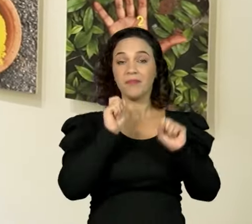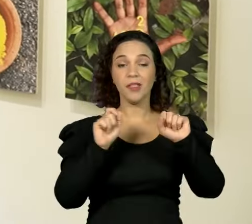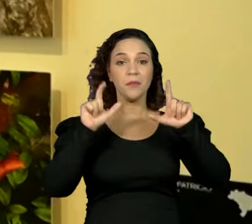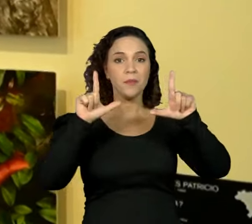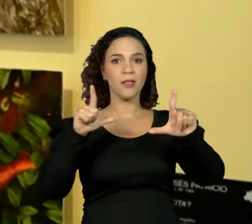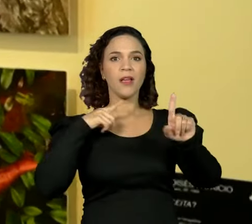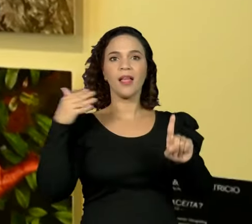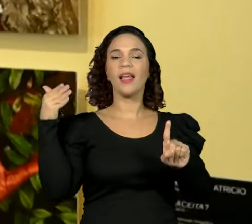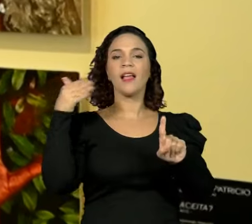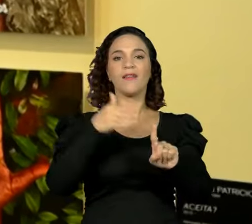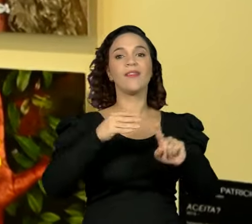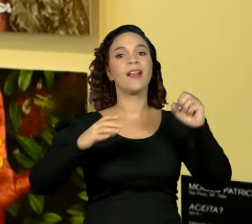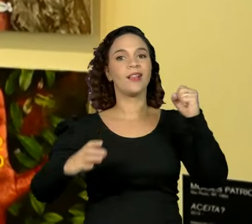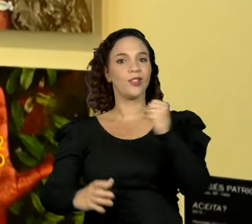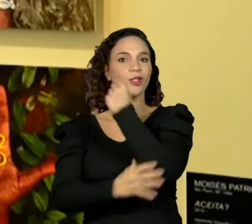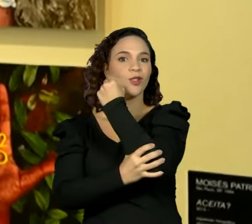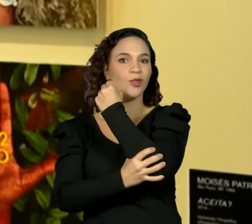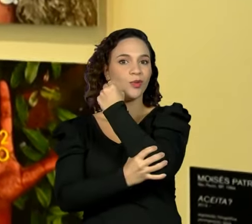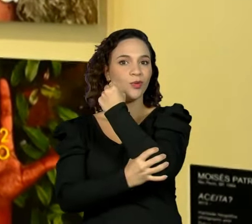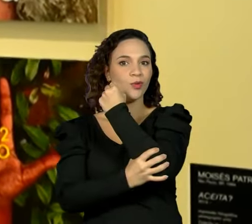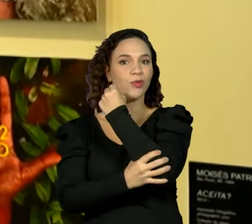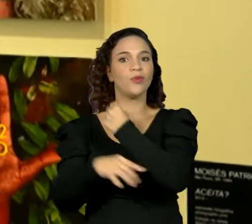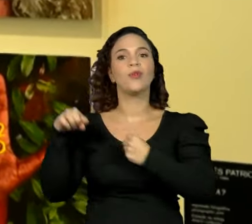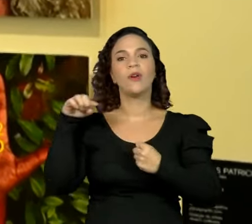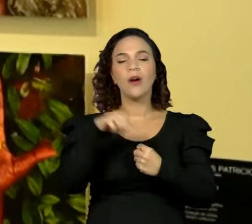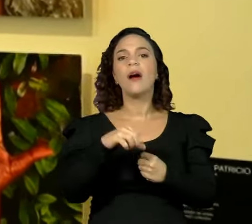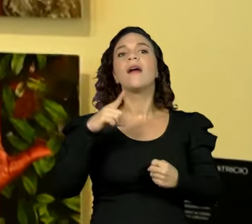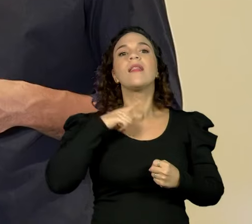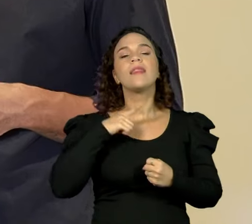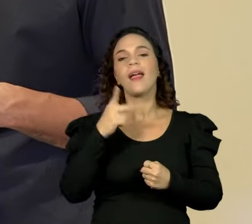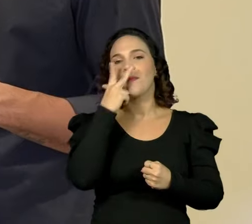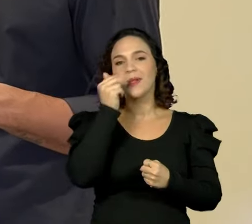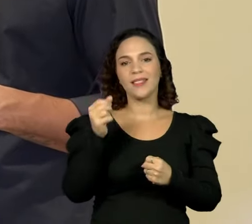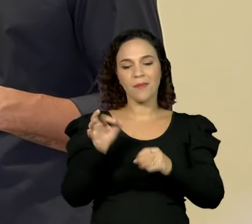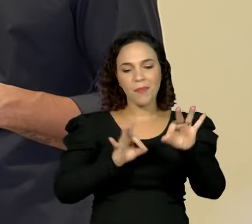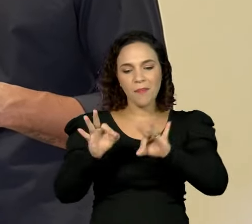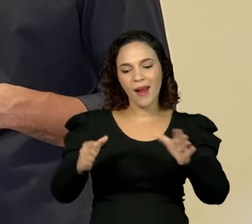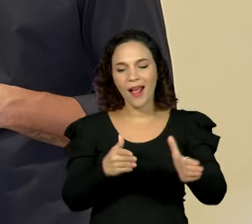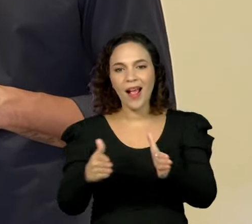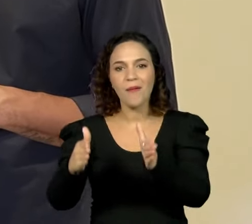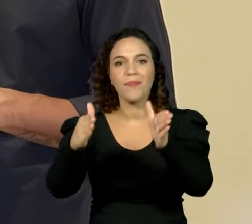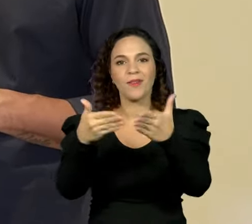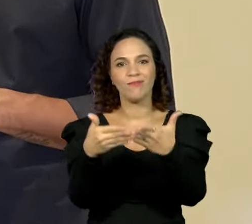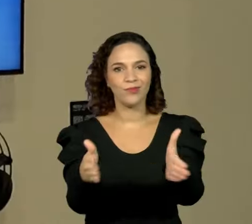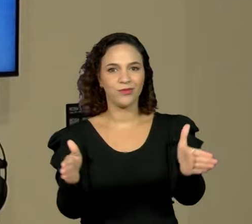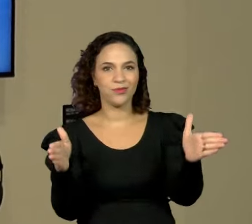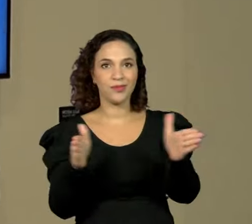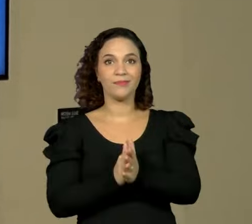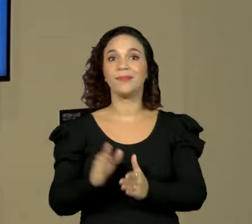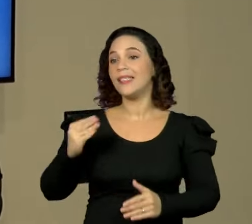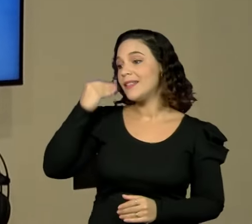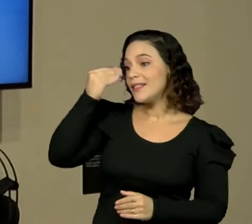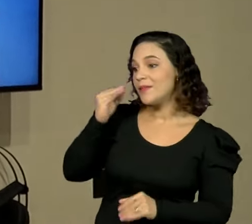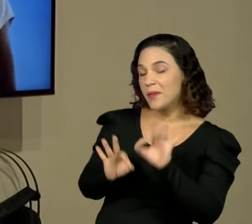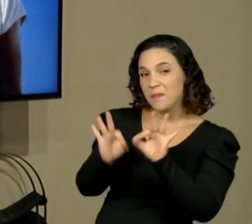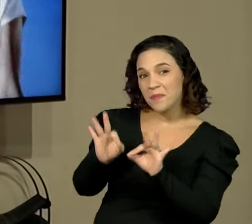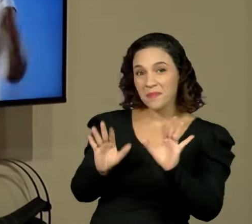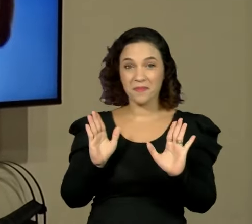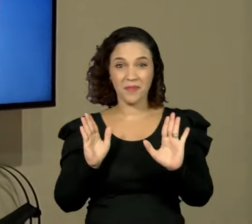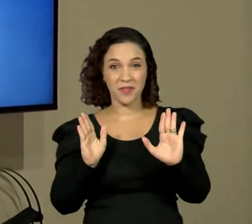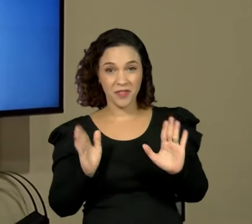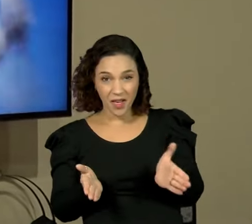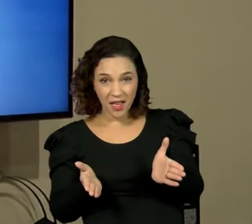direta a Exu, né? Exu que abre, né, todos esses caminhos. Depois da experiência com esse projeto, eu acredito que eu